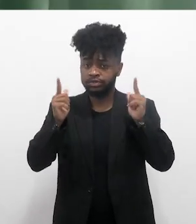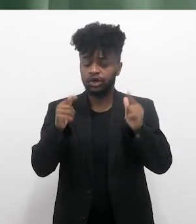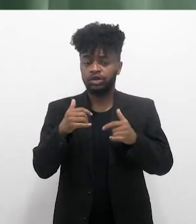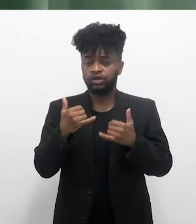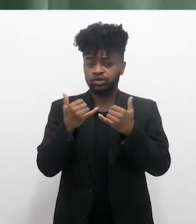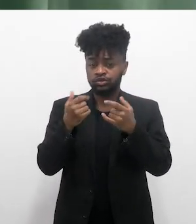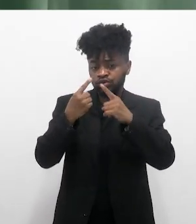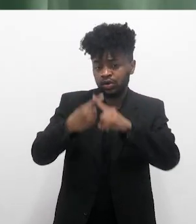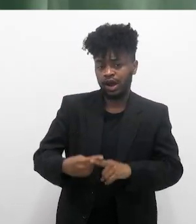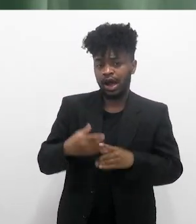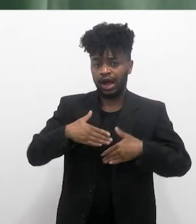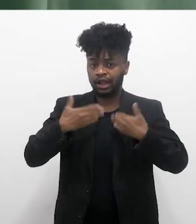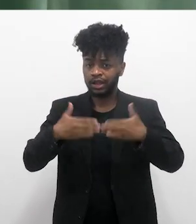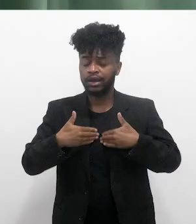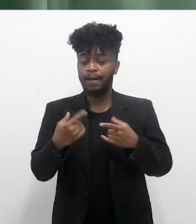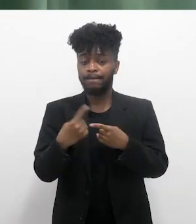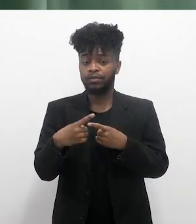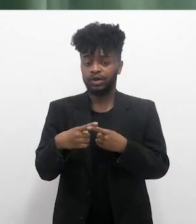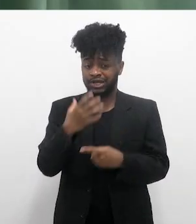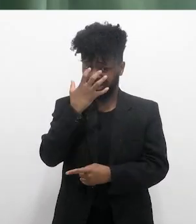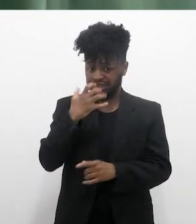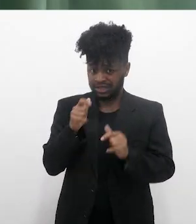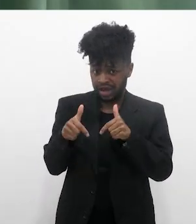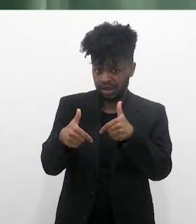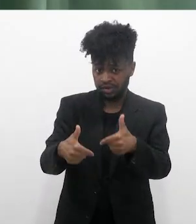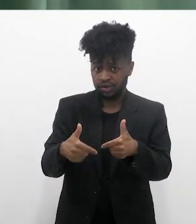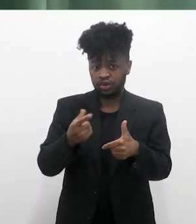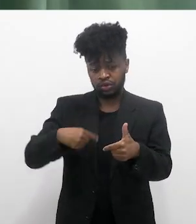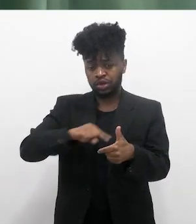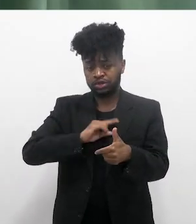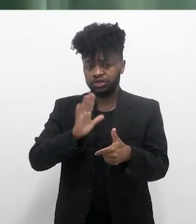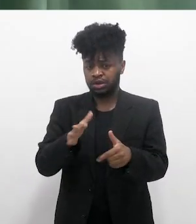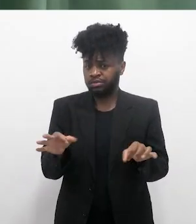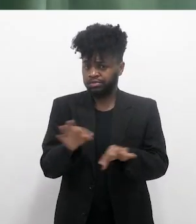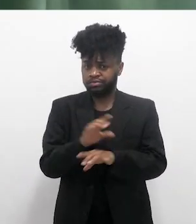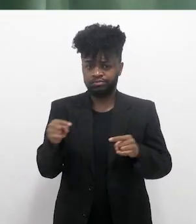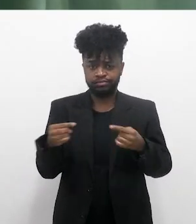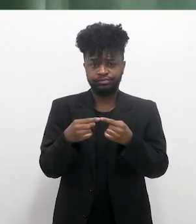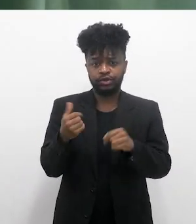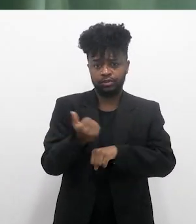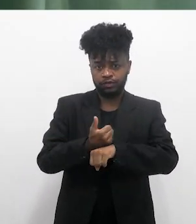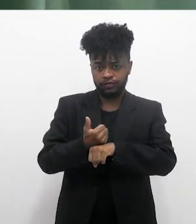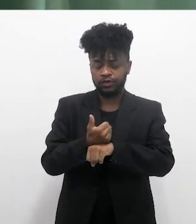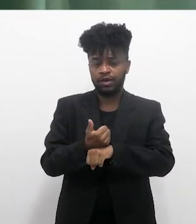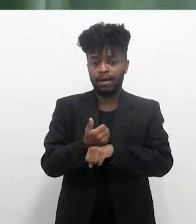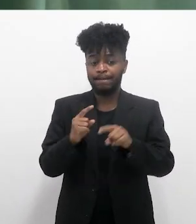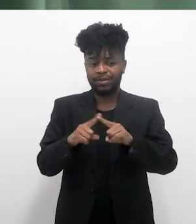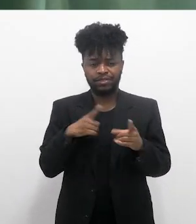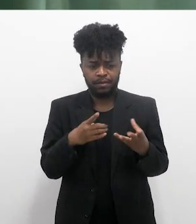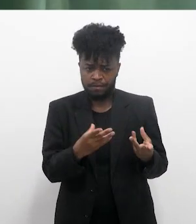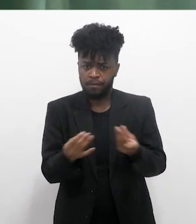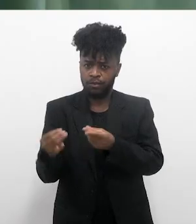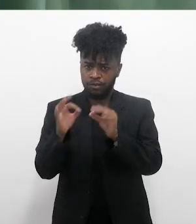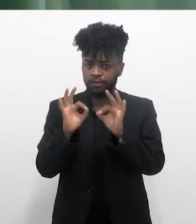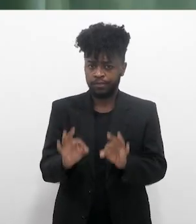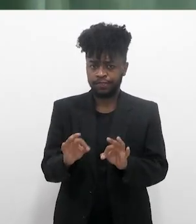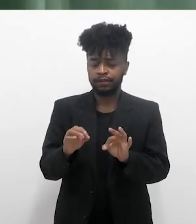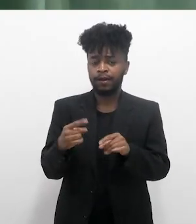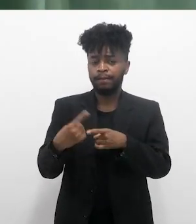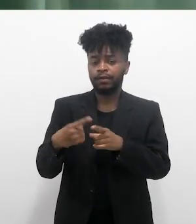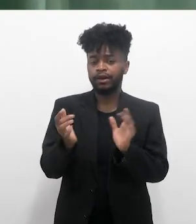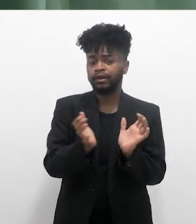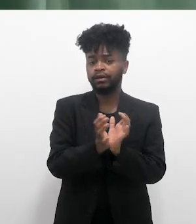satisfação, porque seriedade a gente tinha como profissional. E muita, né? E muita. Era uma turma